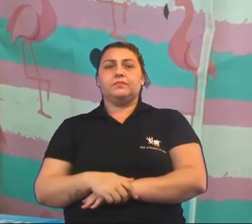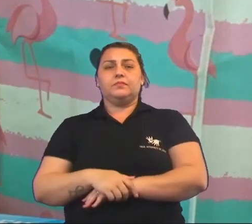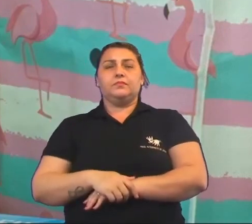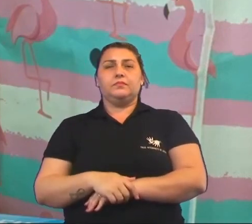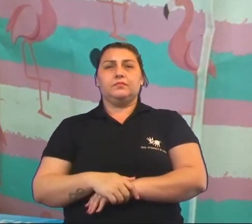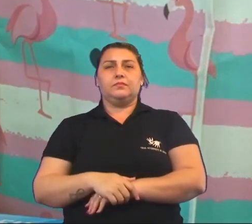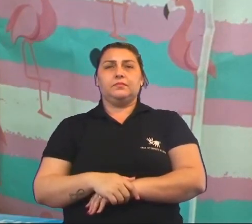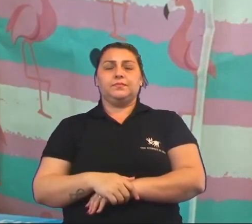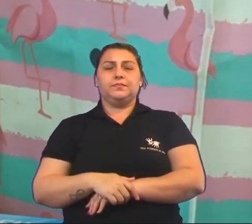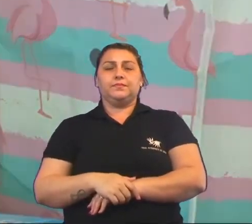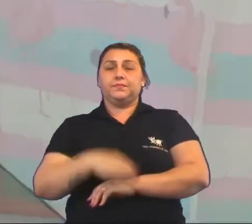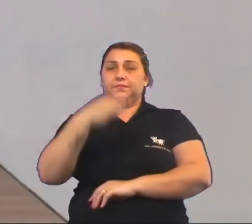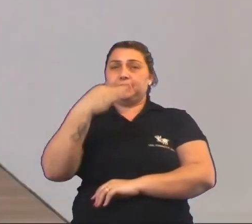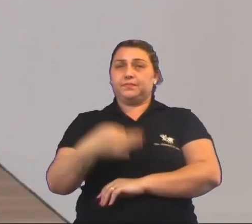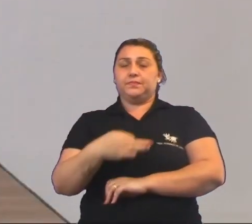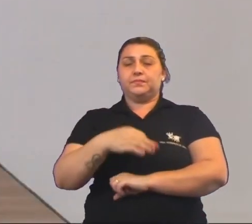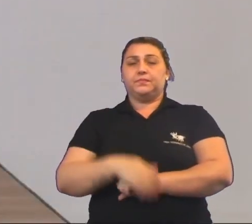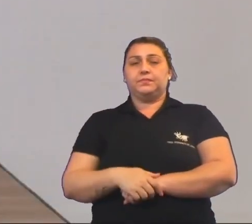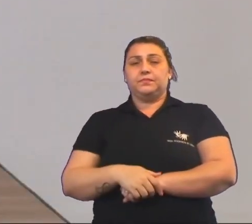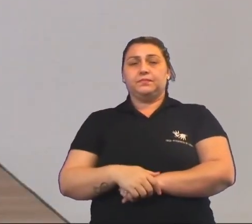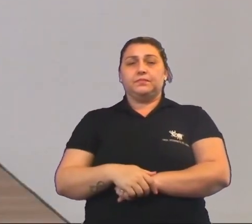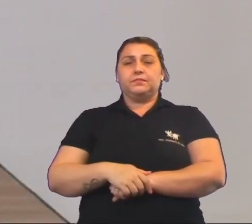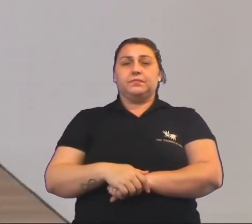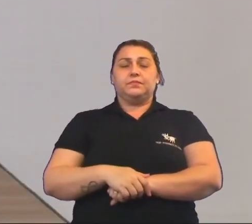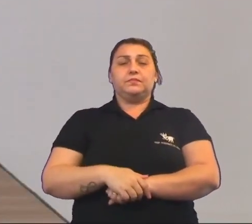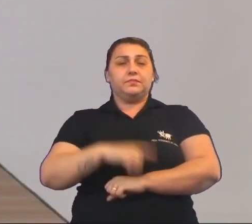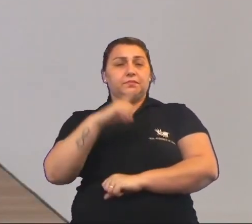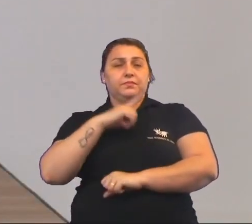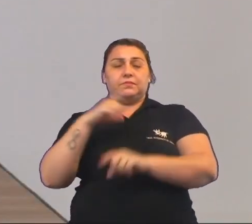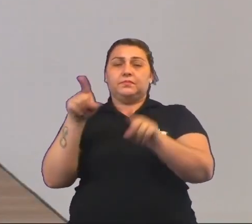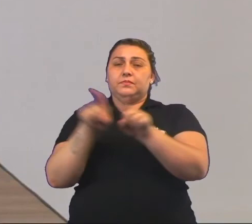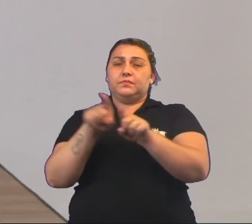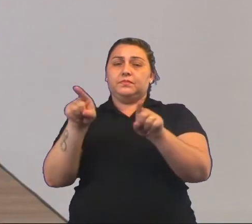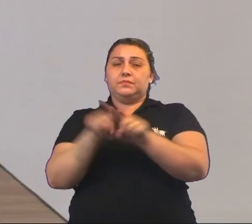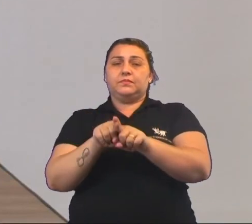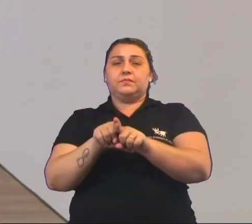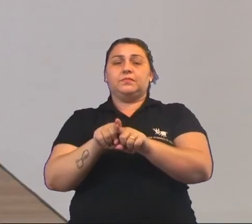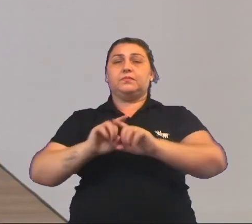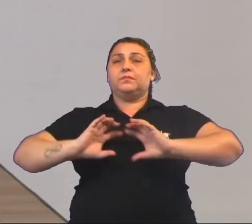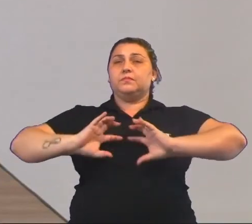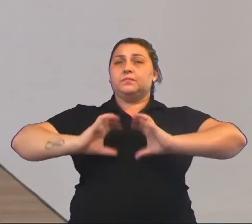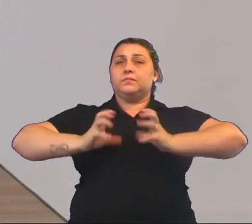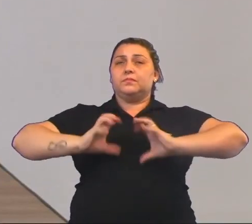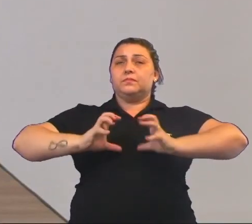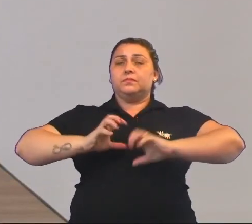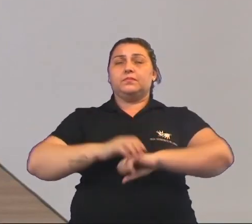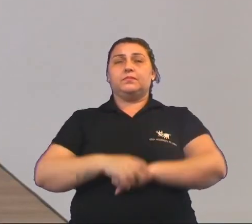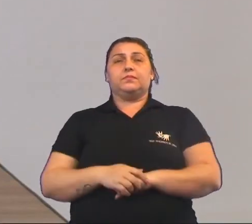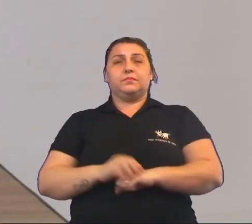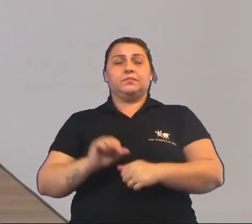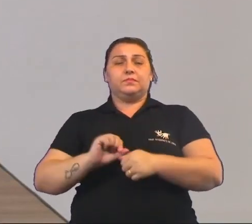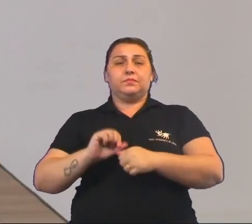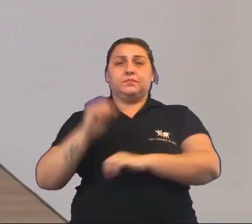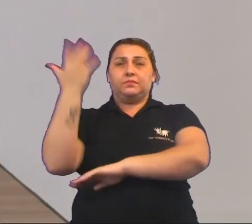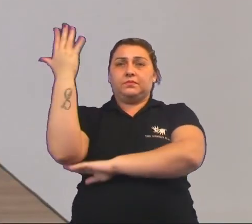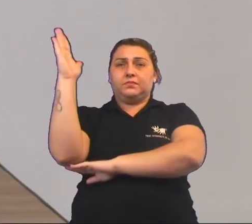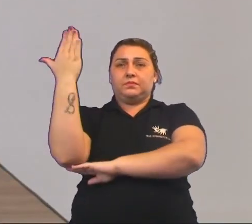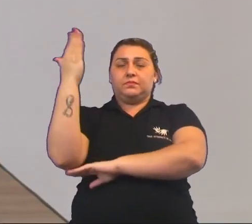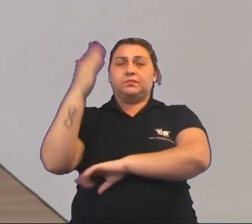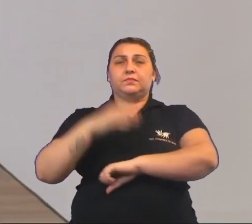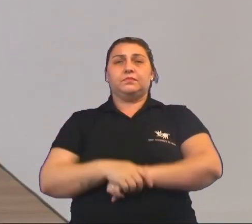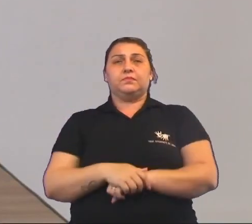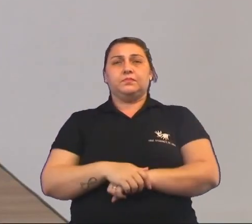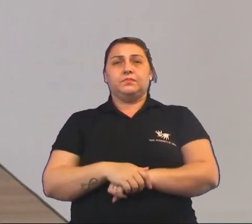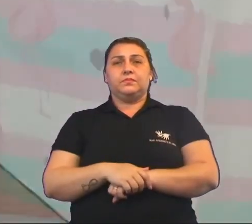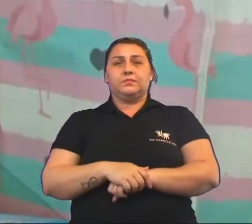preenchido, certo? Temos também a esfera feita em madeira, que é um sólido